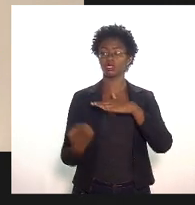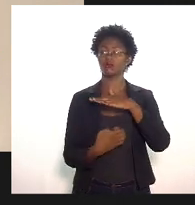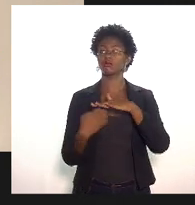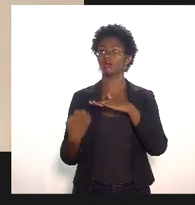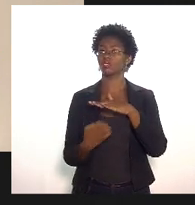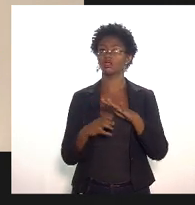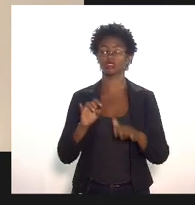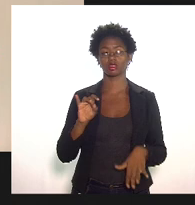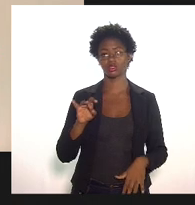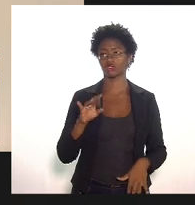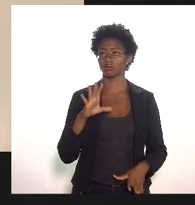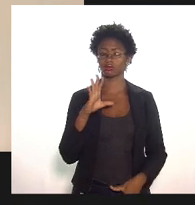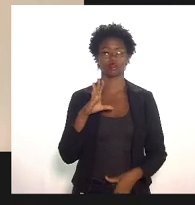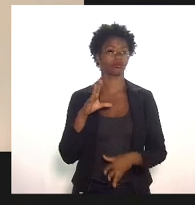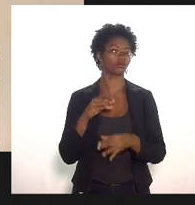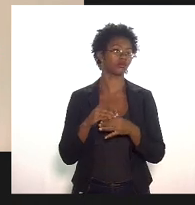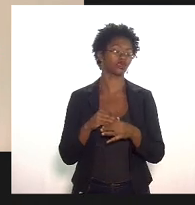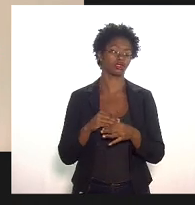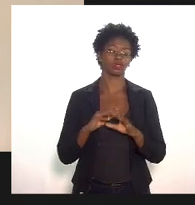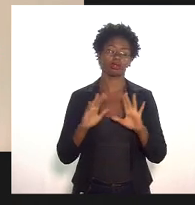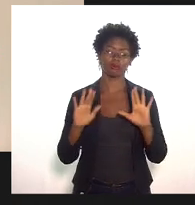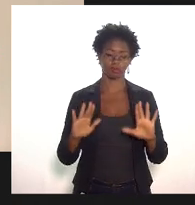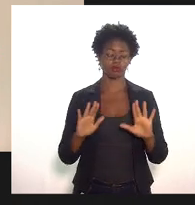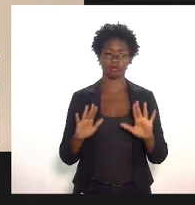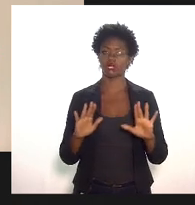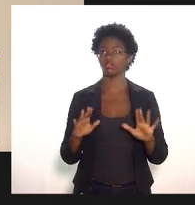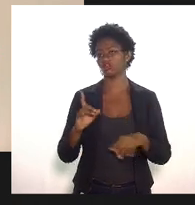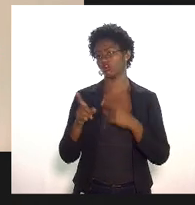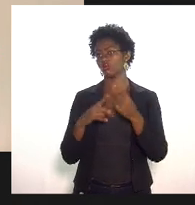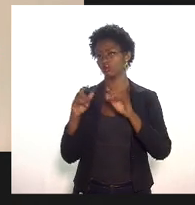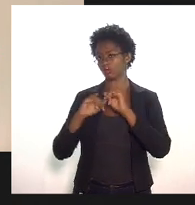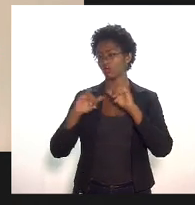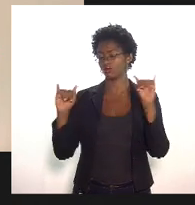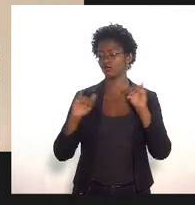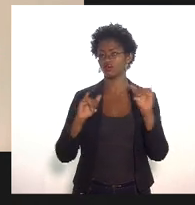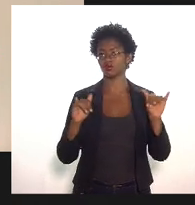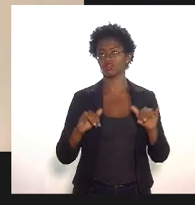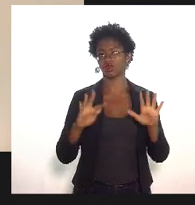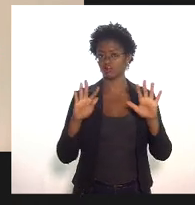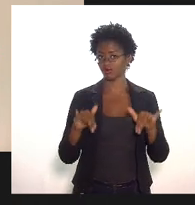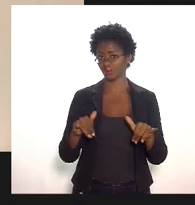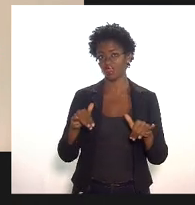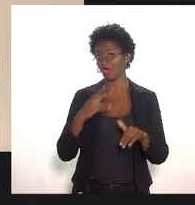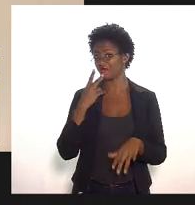só para poder complementar isso aí, mas o José Luiz acabou já embarcando já ao final da fala.